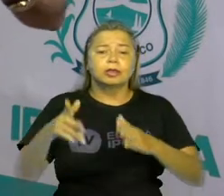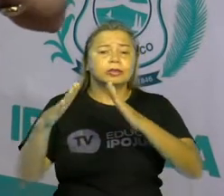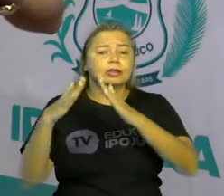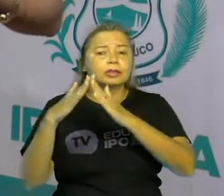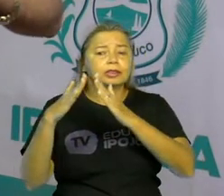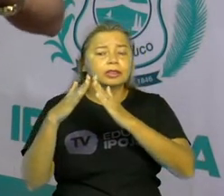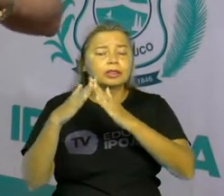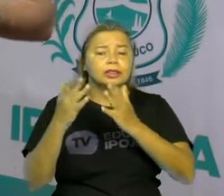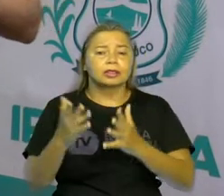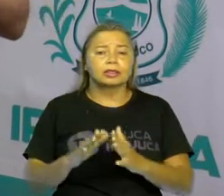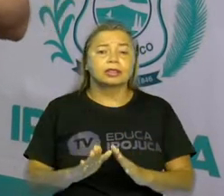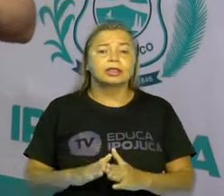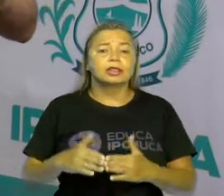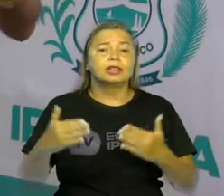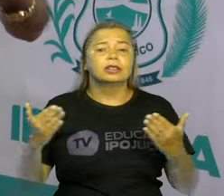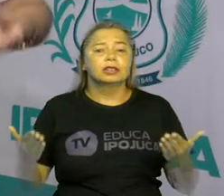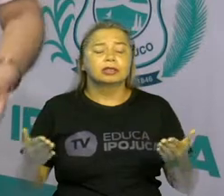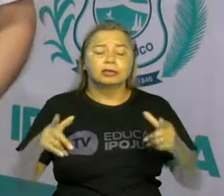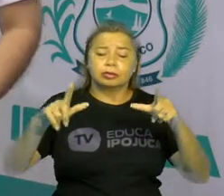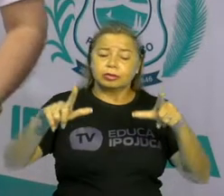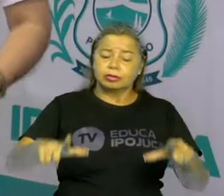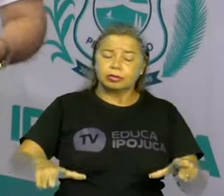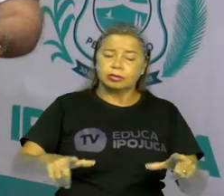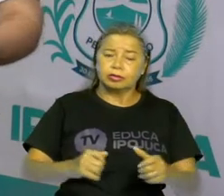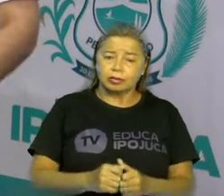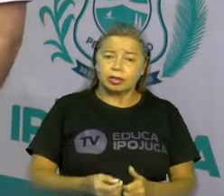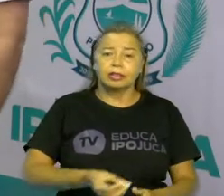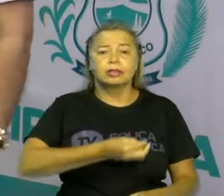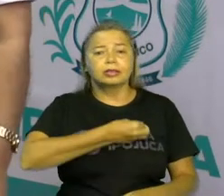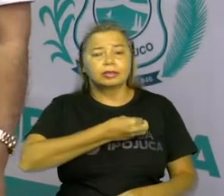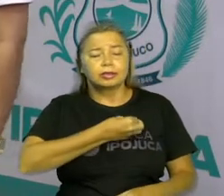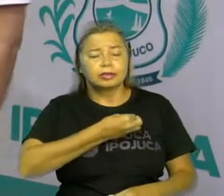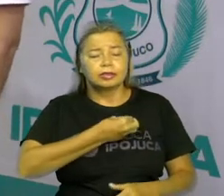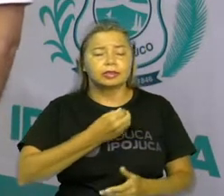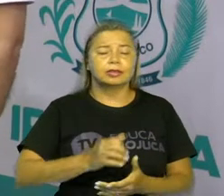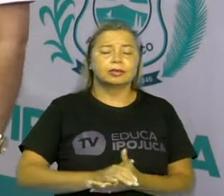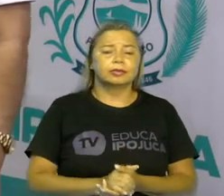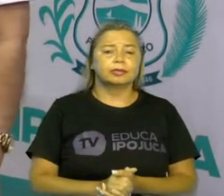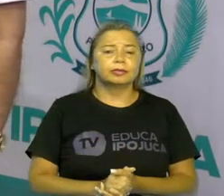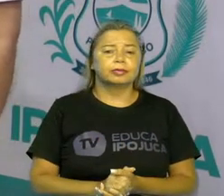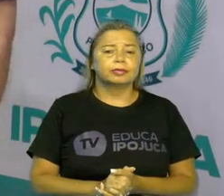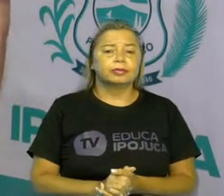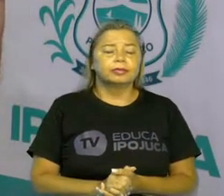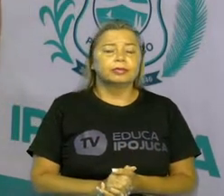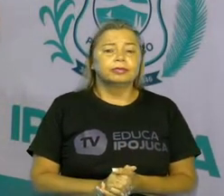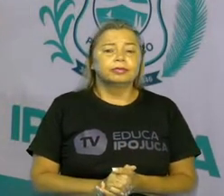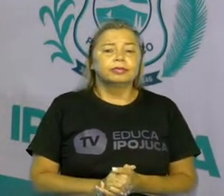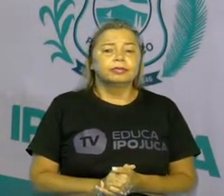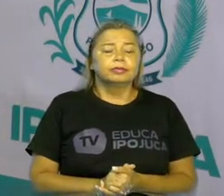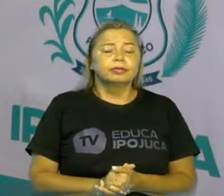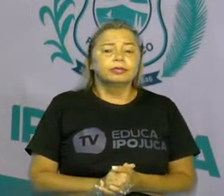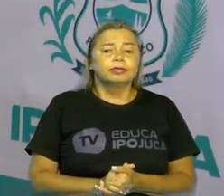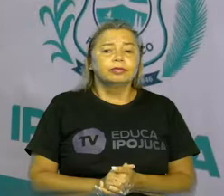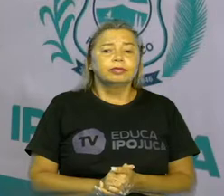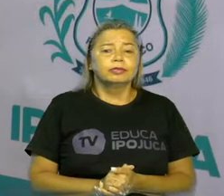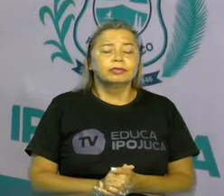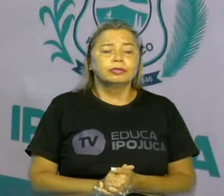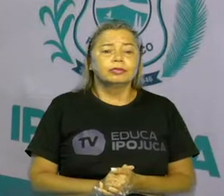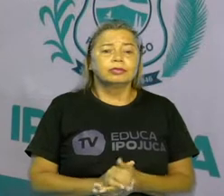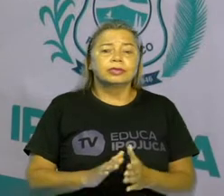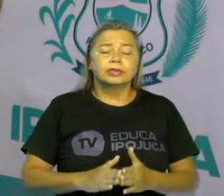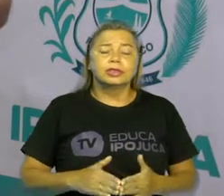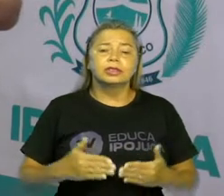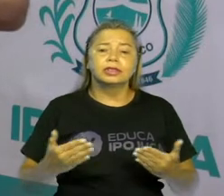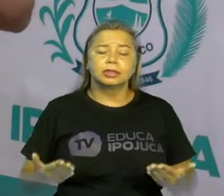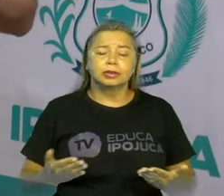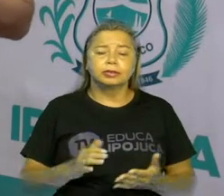espaços são espaços de vivência. Isso mesmo. Bom, como eu falei